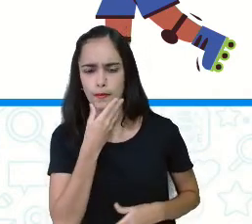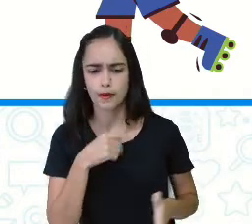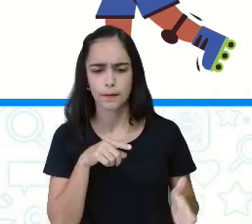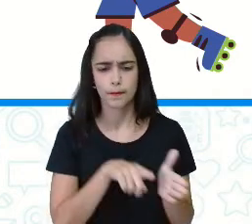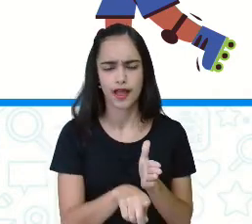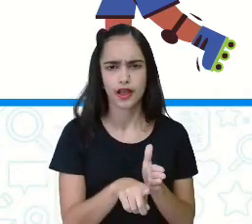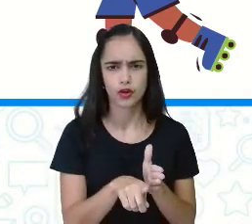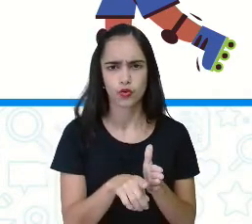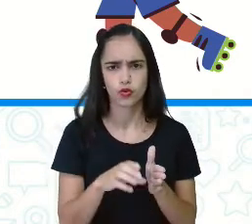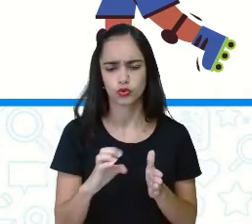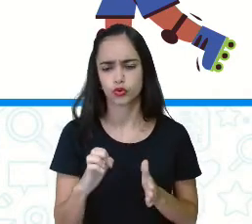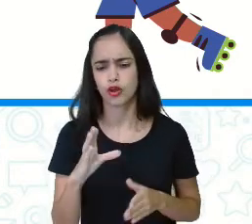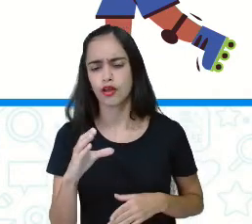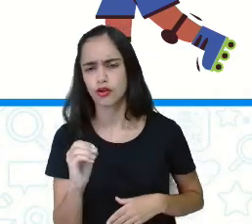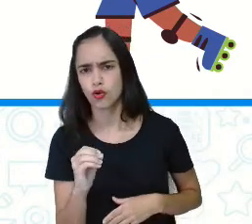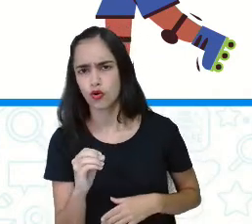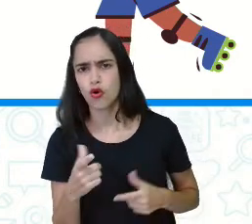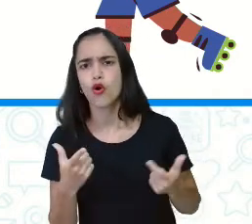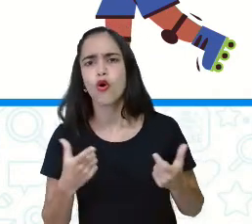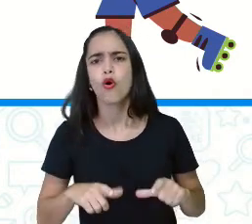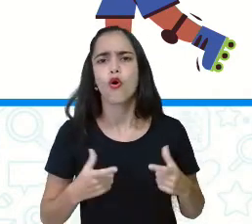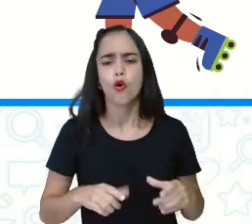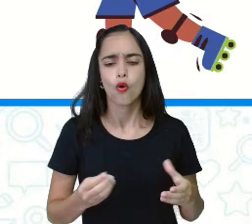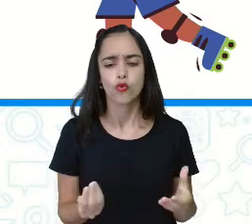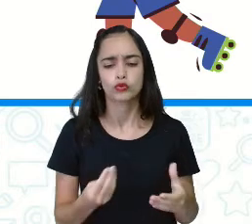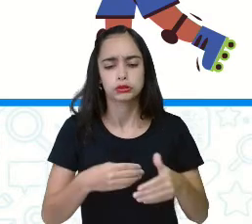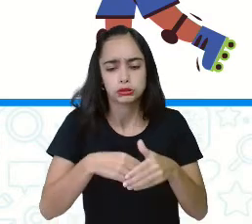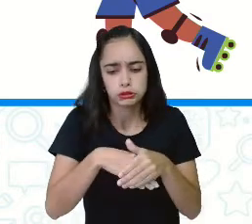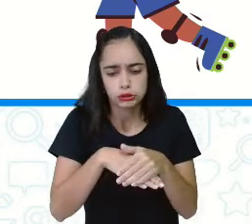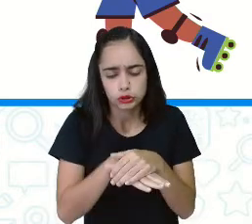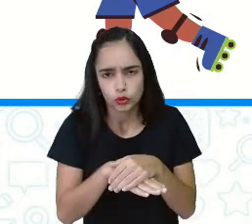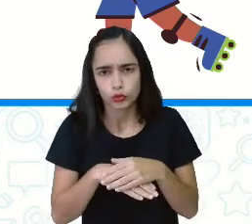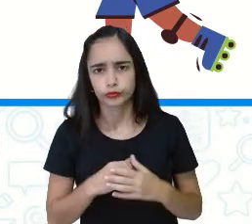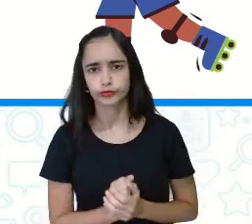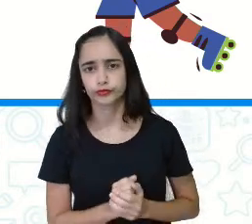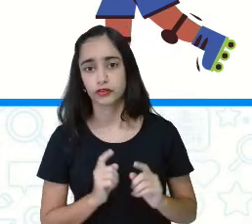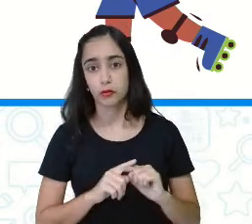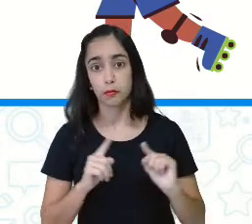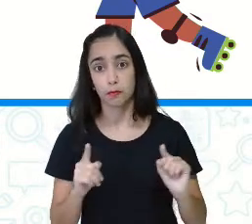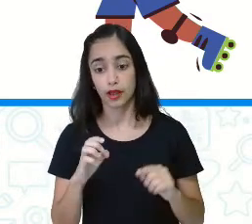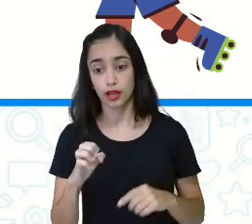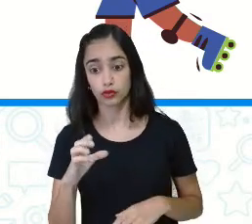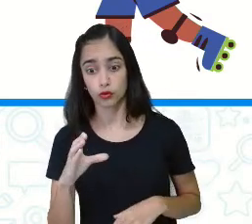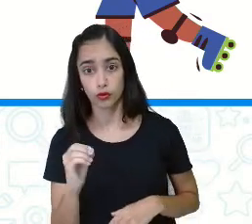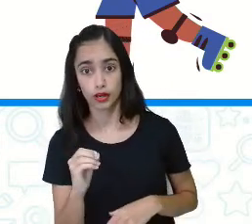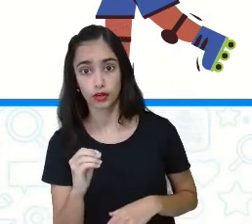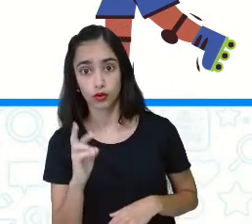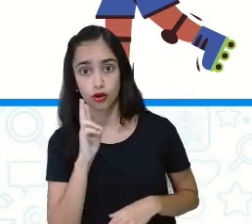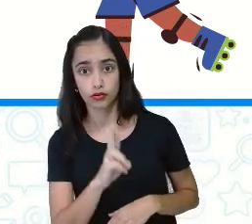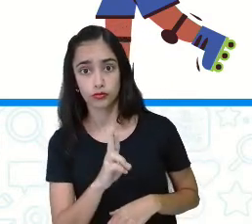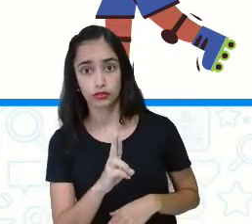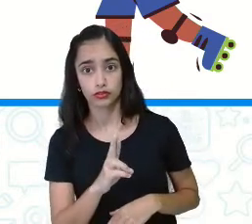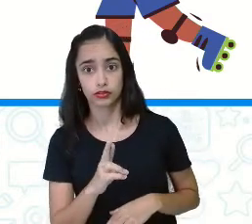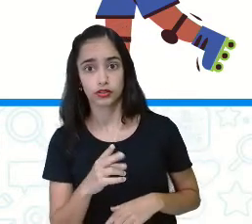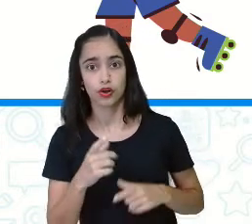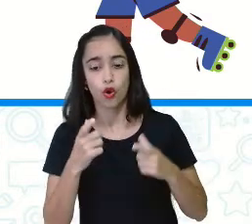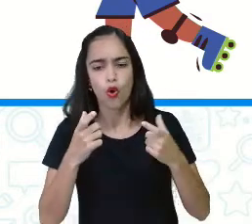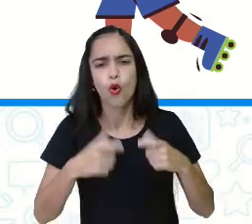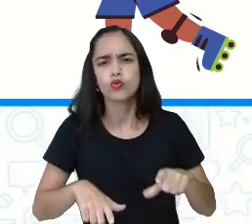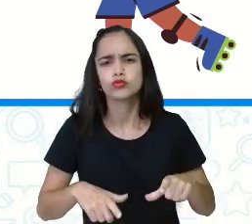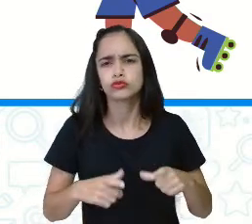eco, onde é que ele se esconde? Mas o eco só responde,